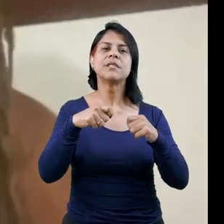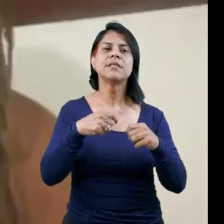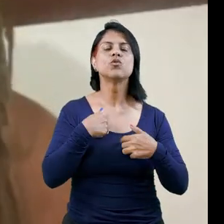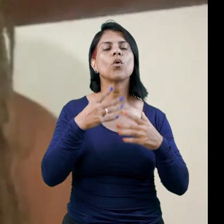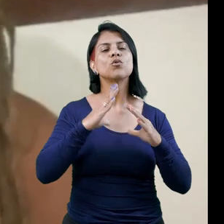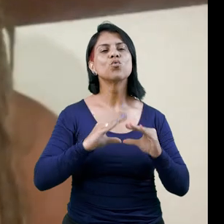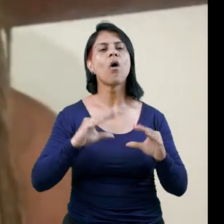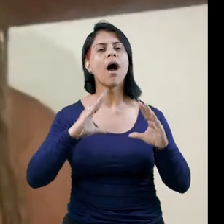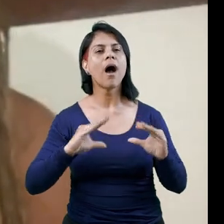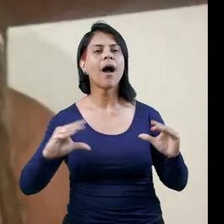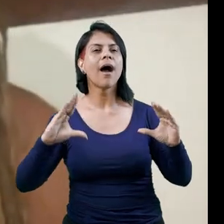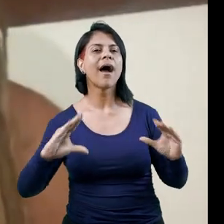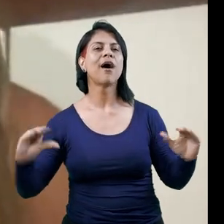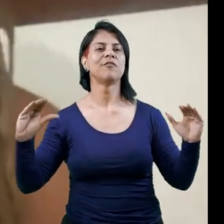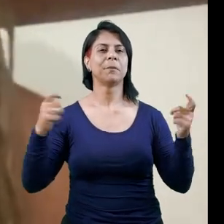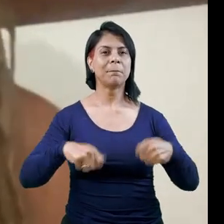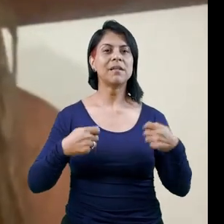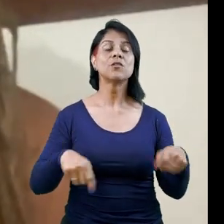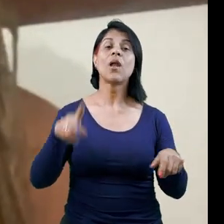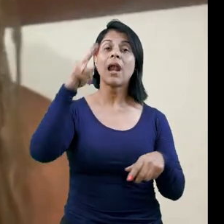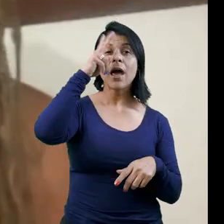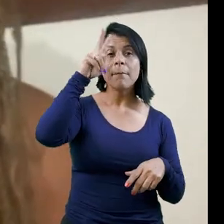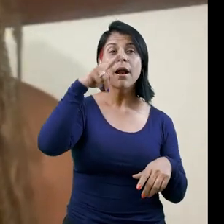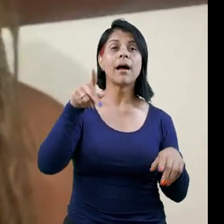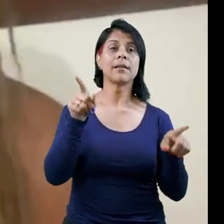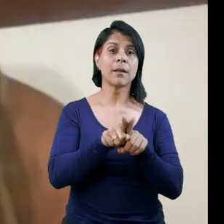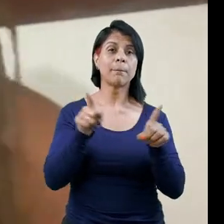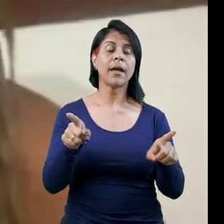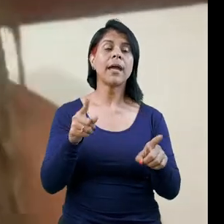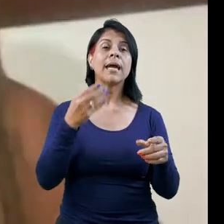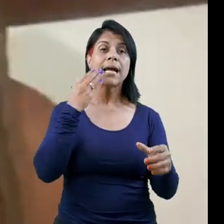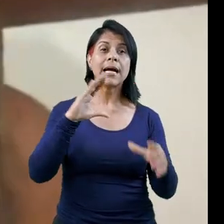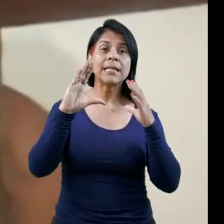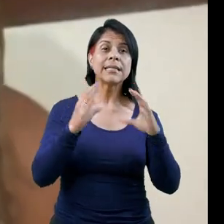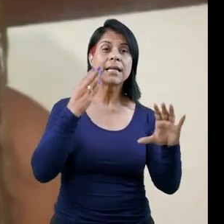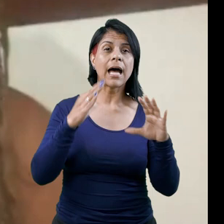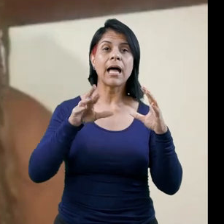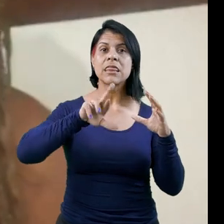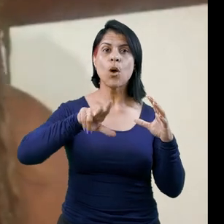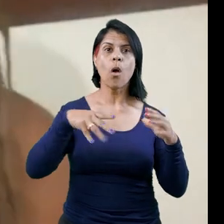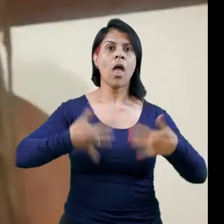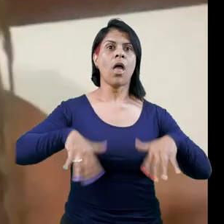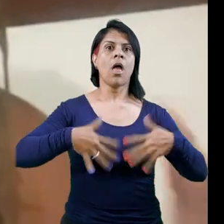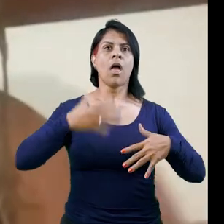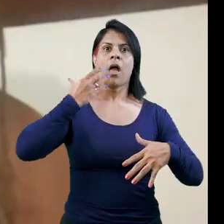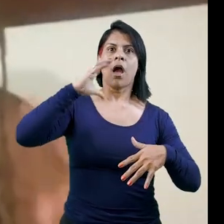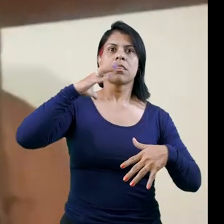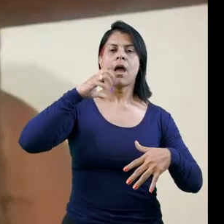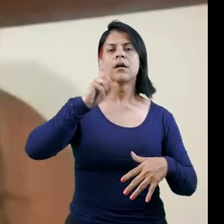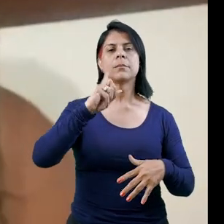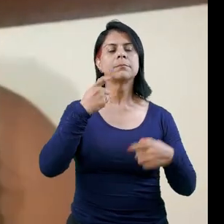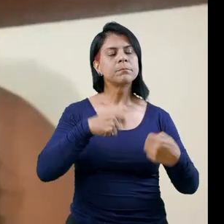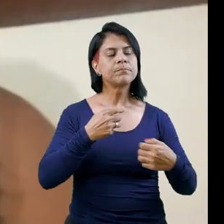às vezes, preciso me lembrar e tenho buscado me lembrar de cantar sem desespero. E acho que é